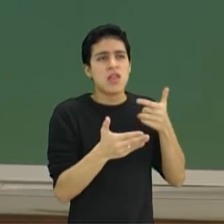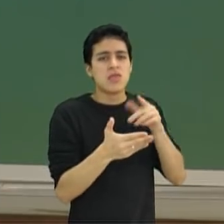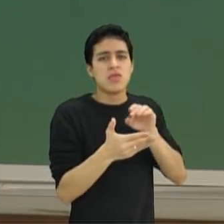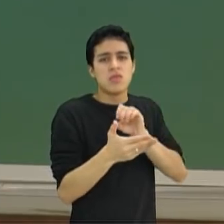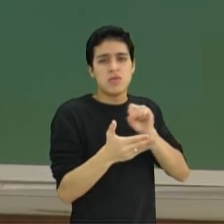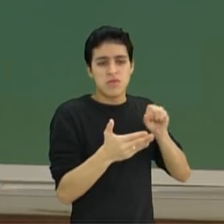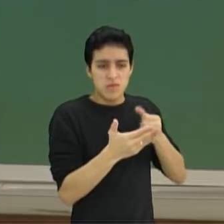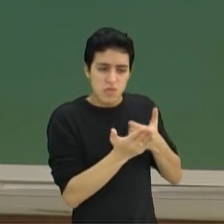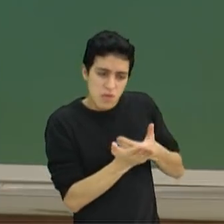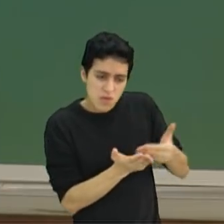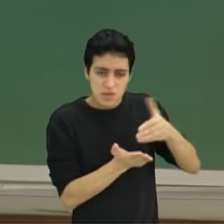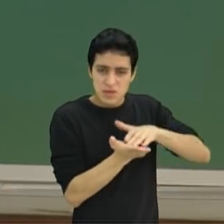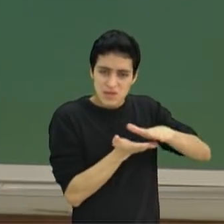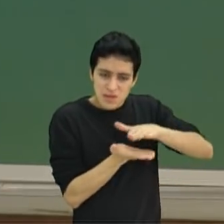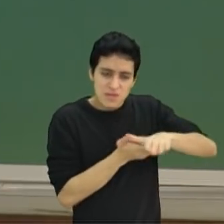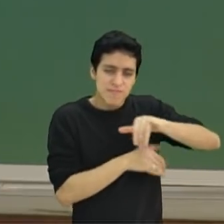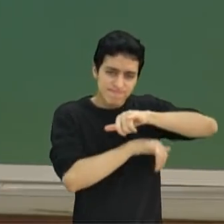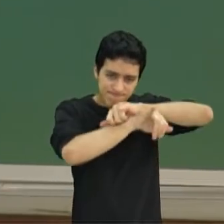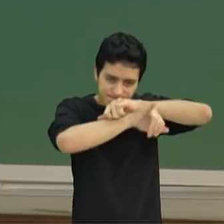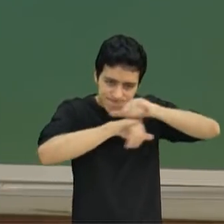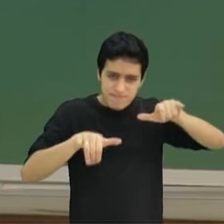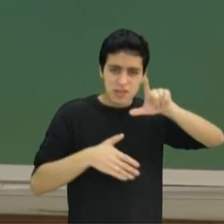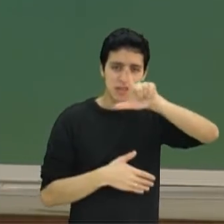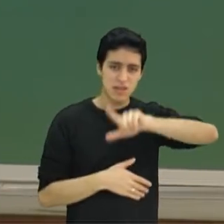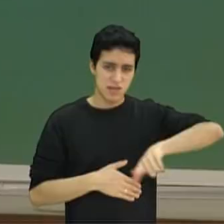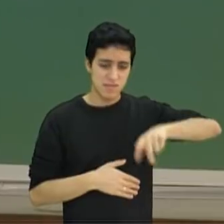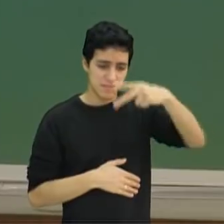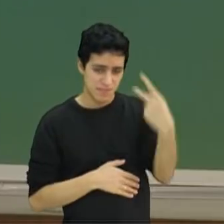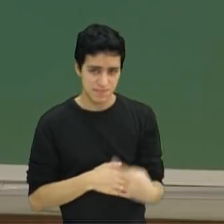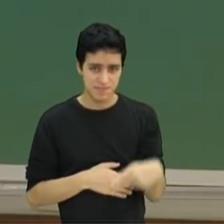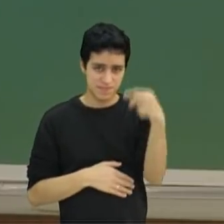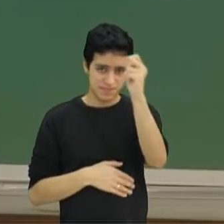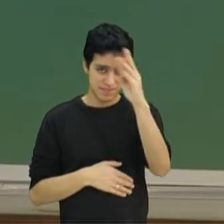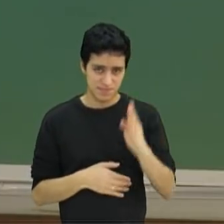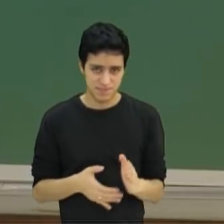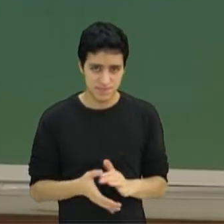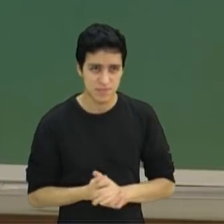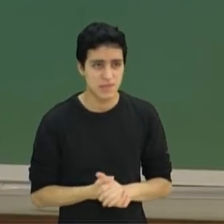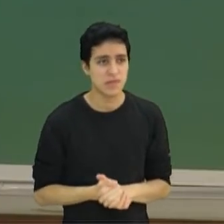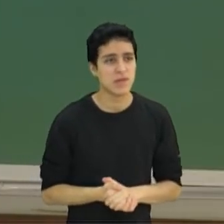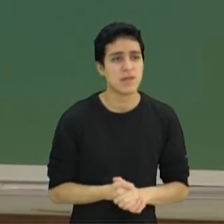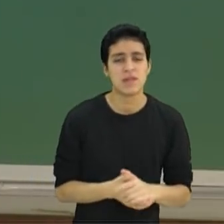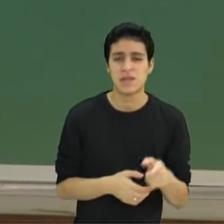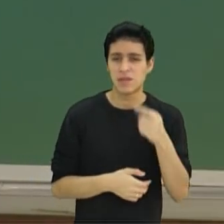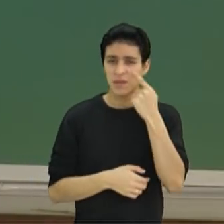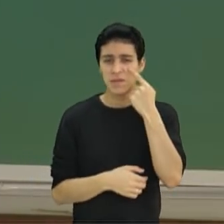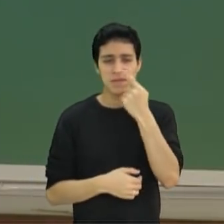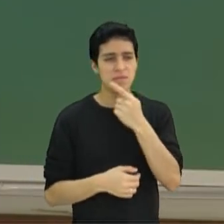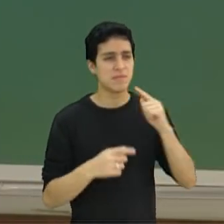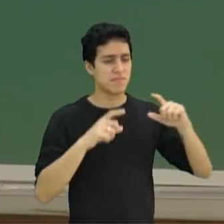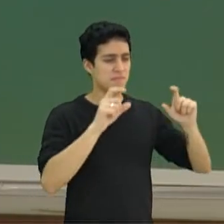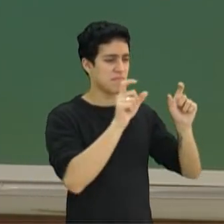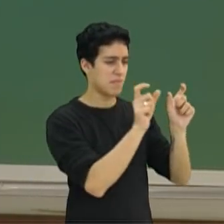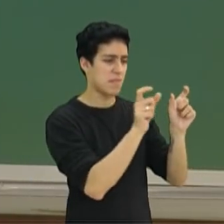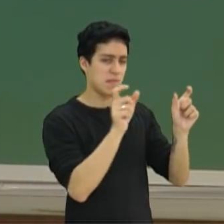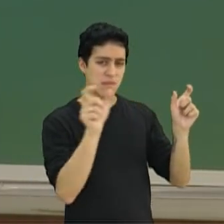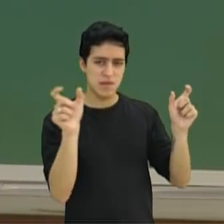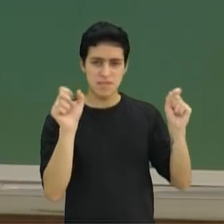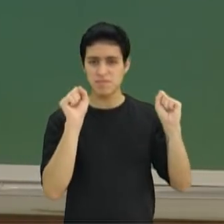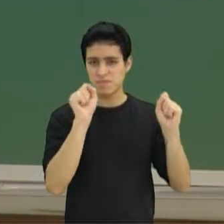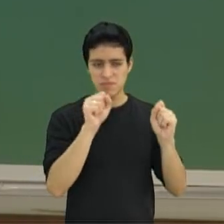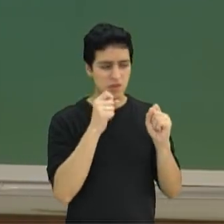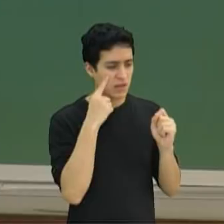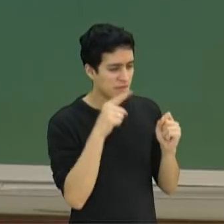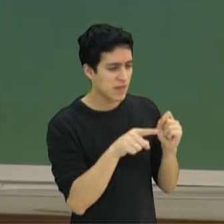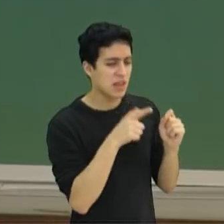2008 trabalhando, divulgando literatura para o Brasil, né? Nós temos aqui o cabeçalho do site, onde você pode ter acesso